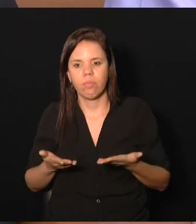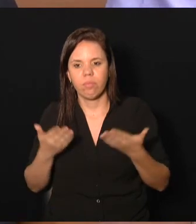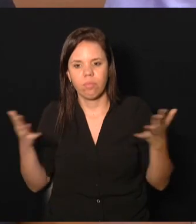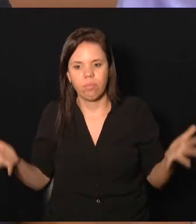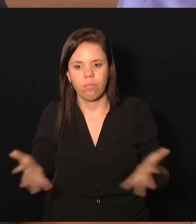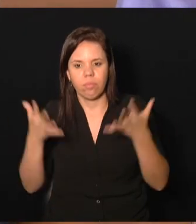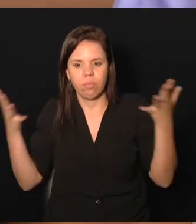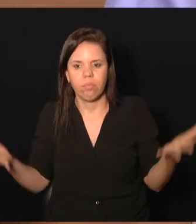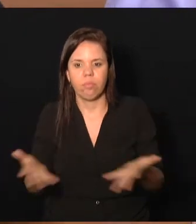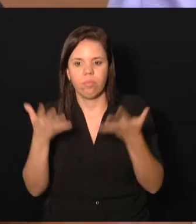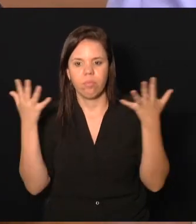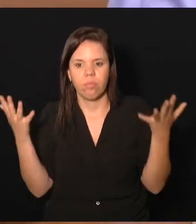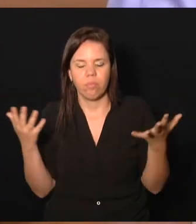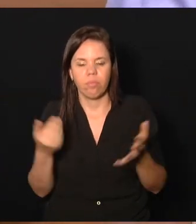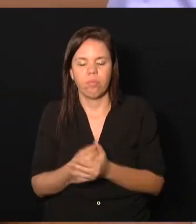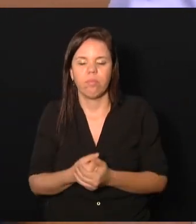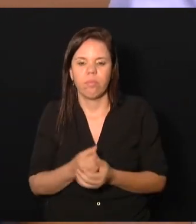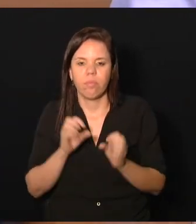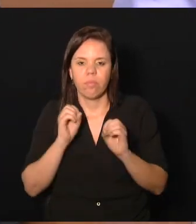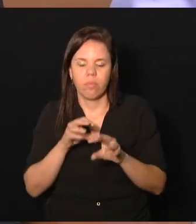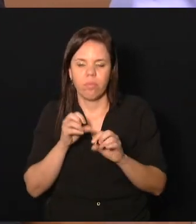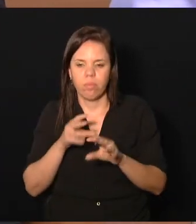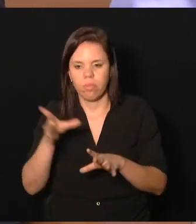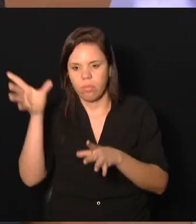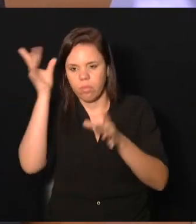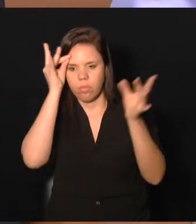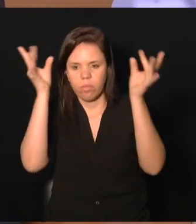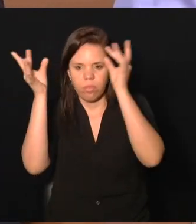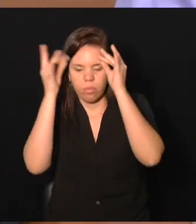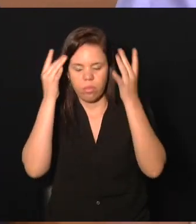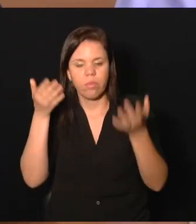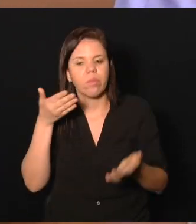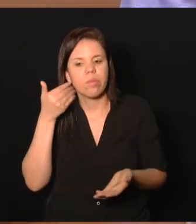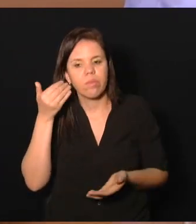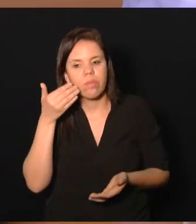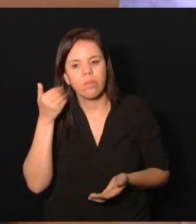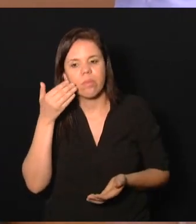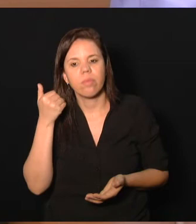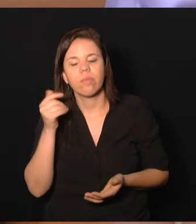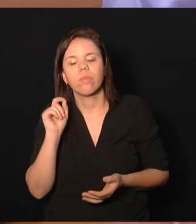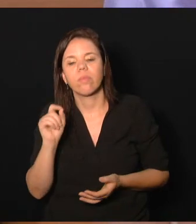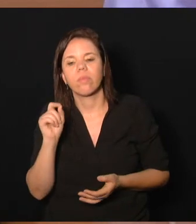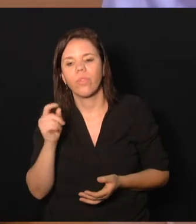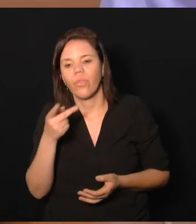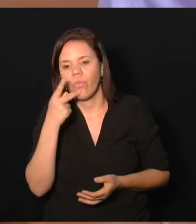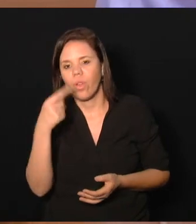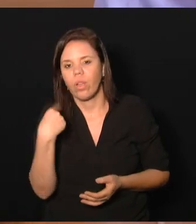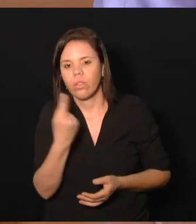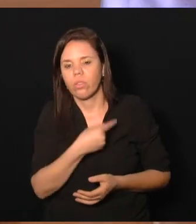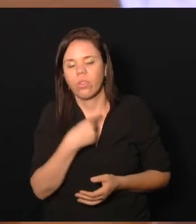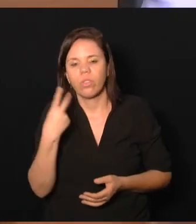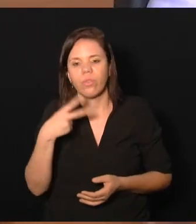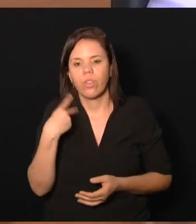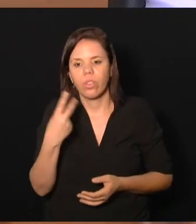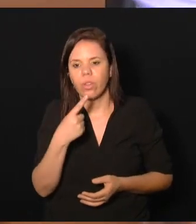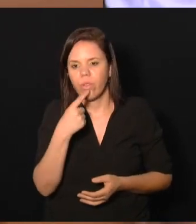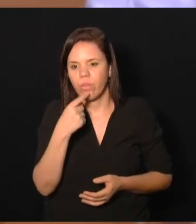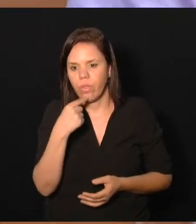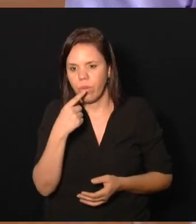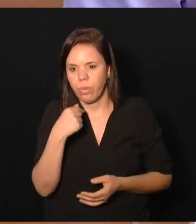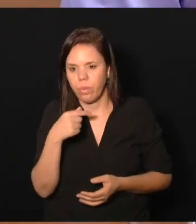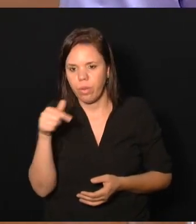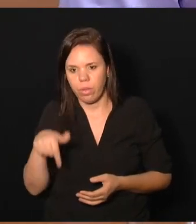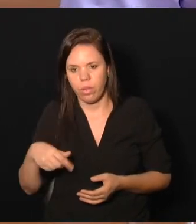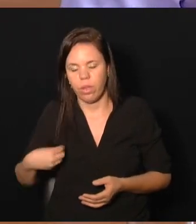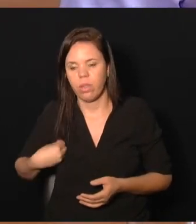instrutiva, né? E quero também aqui, já aproveitando e falar do nosso vereador Gilberto Vermelho, que se encontra aqui,